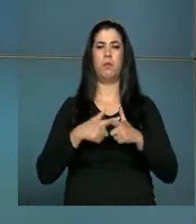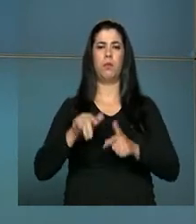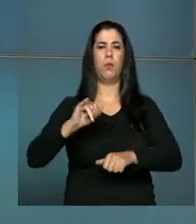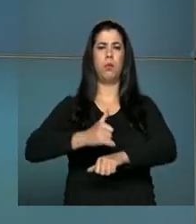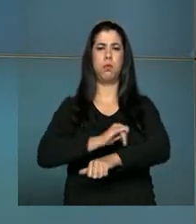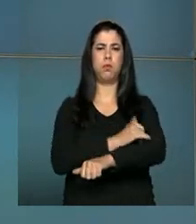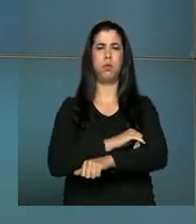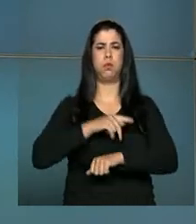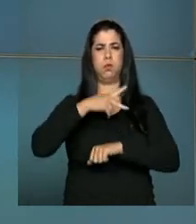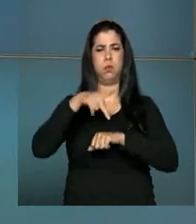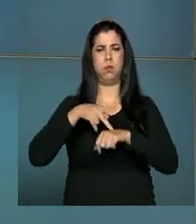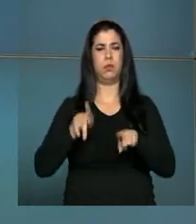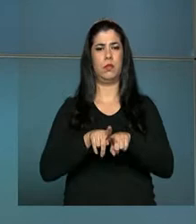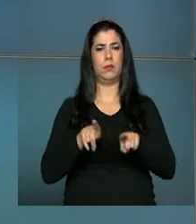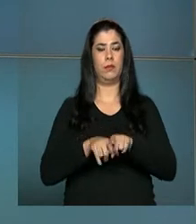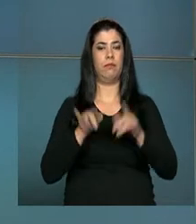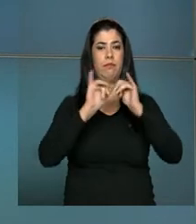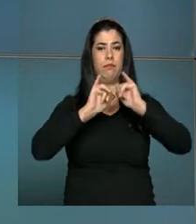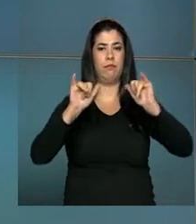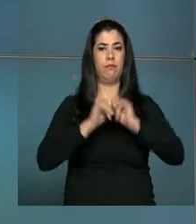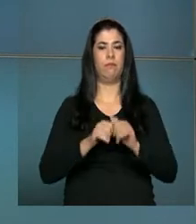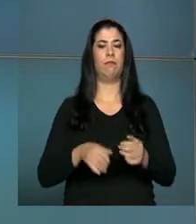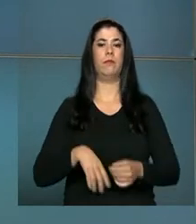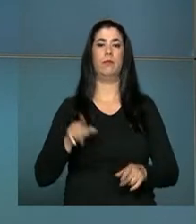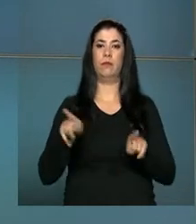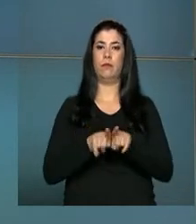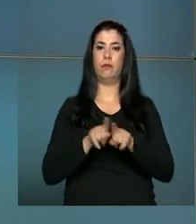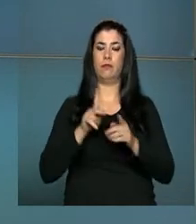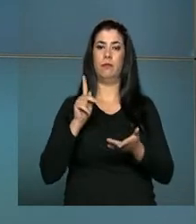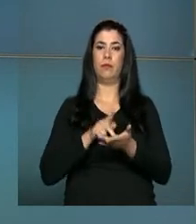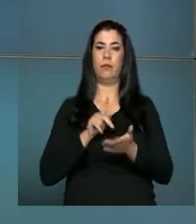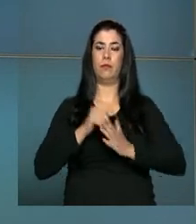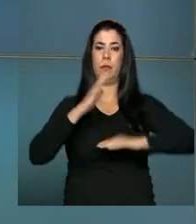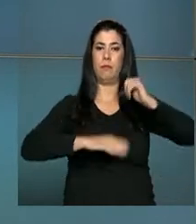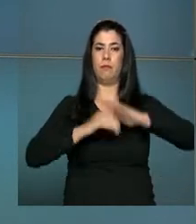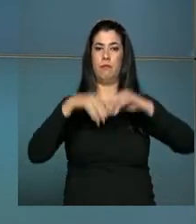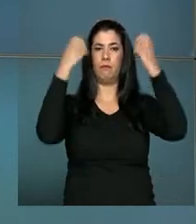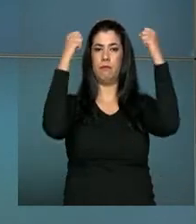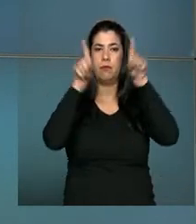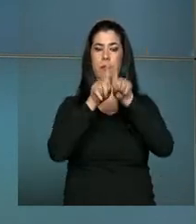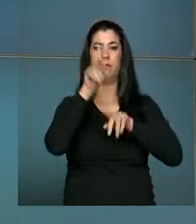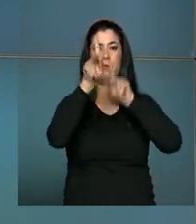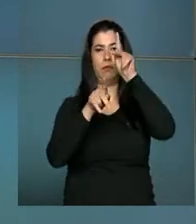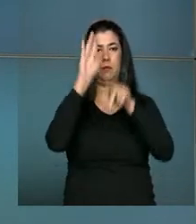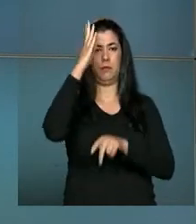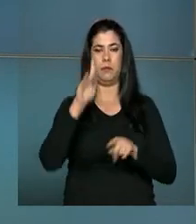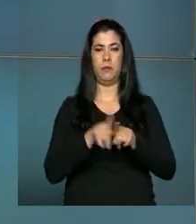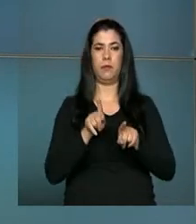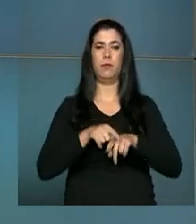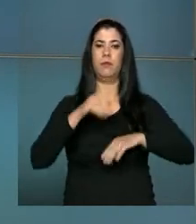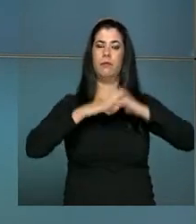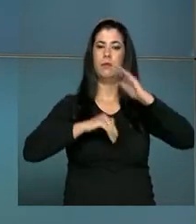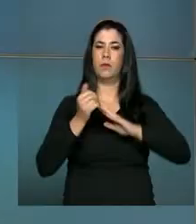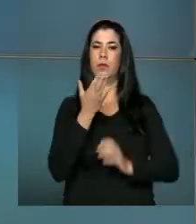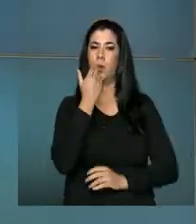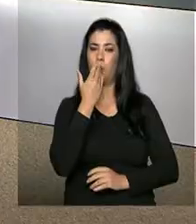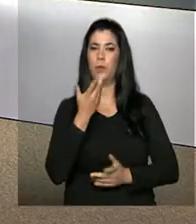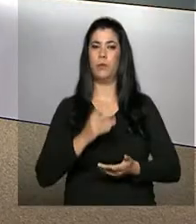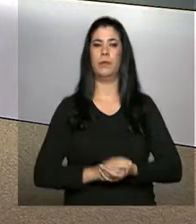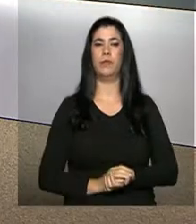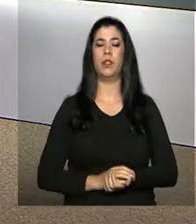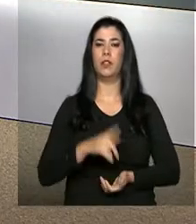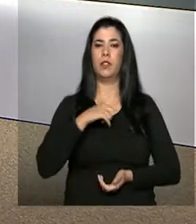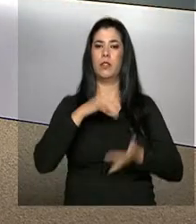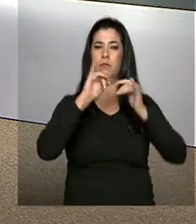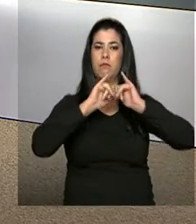país. Também serão divulgados dados inéditos sobre a prática de atividade física pela população brasileira e hábitos alimentares.